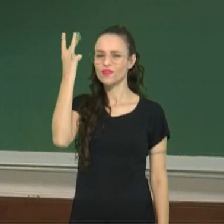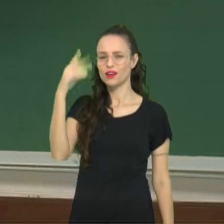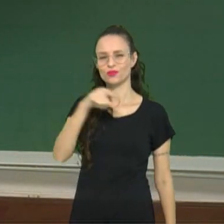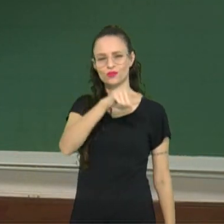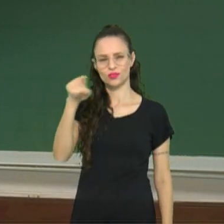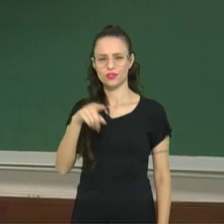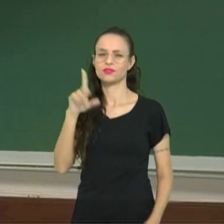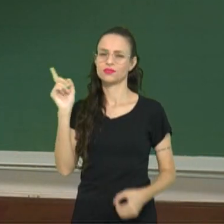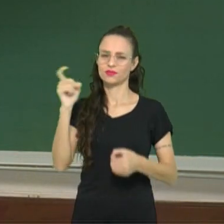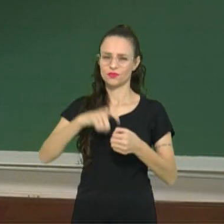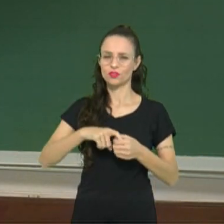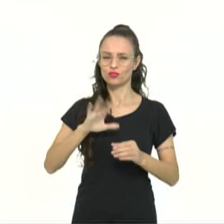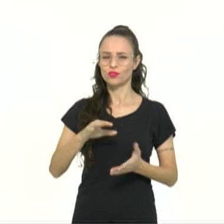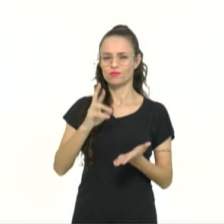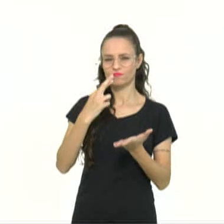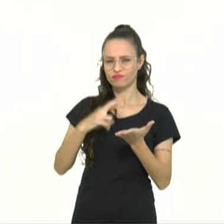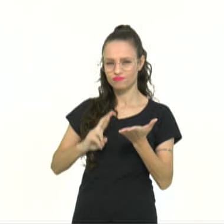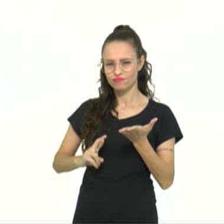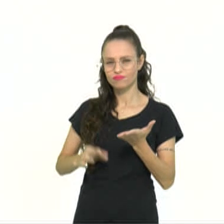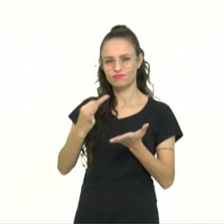gente já volta a ver se acertou.